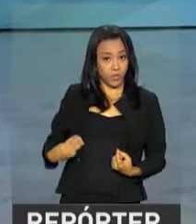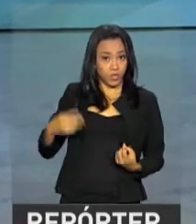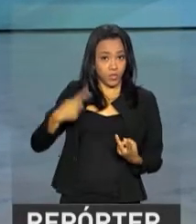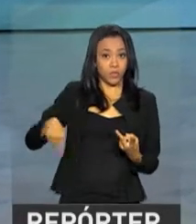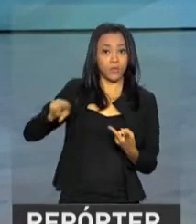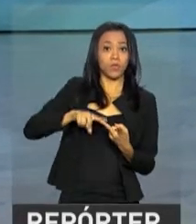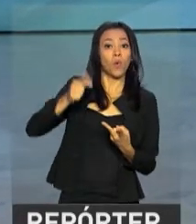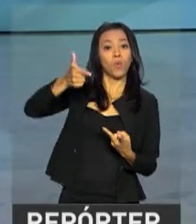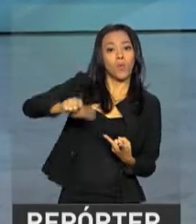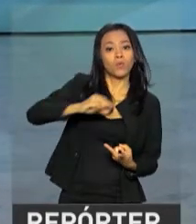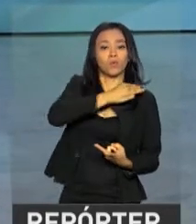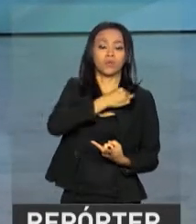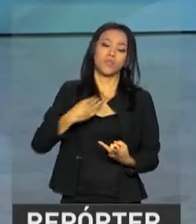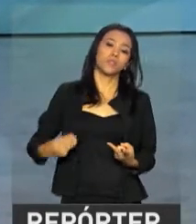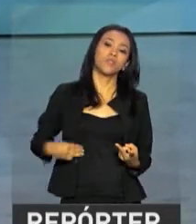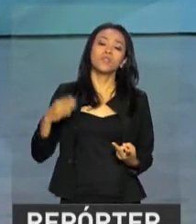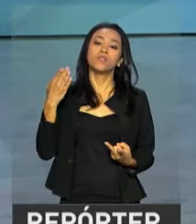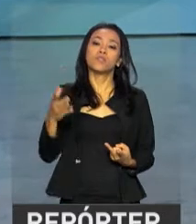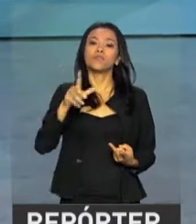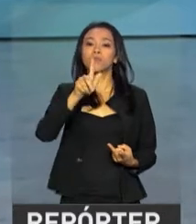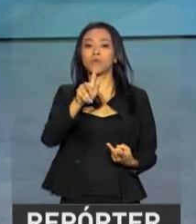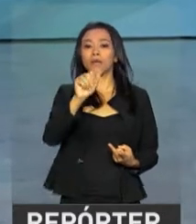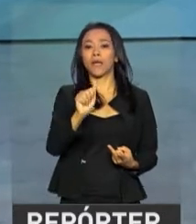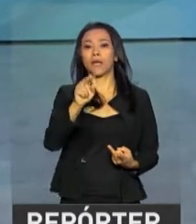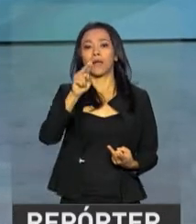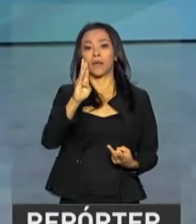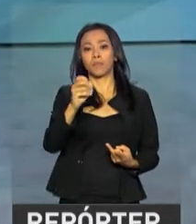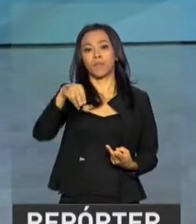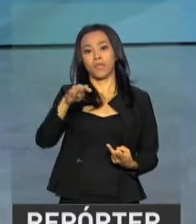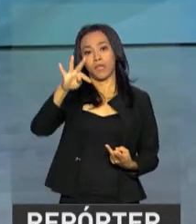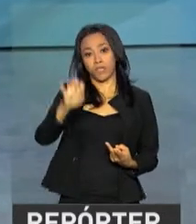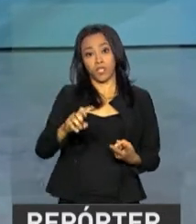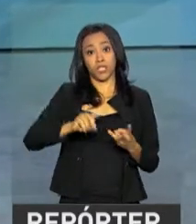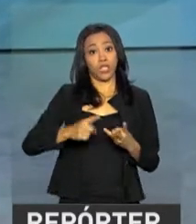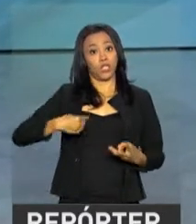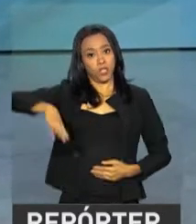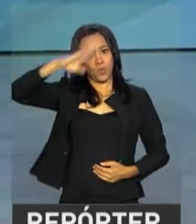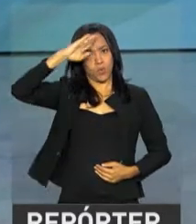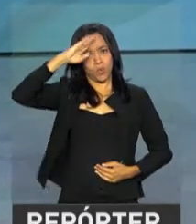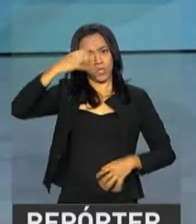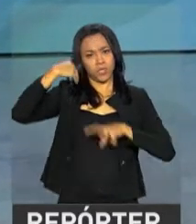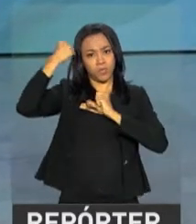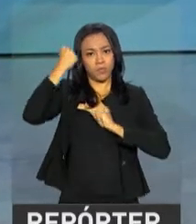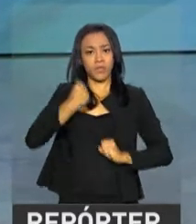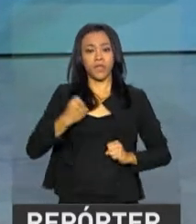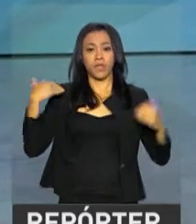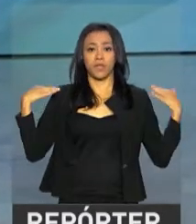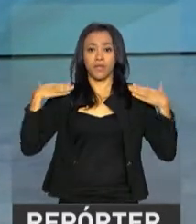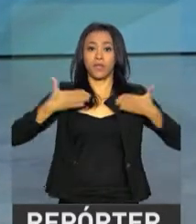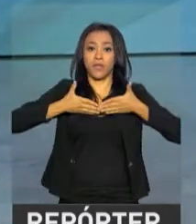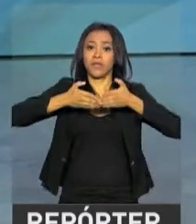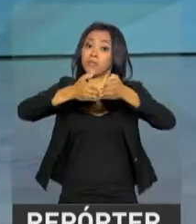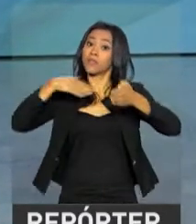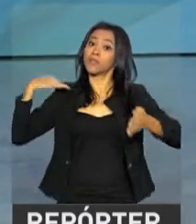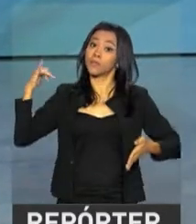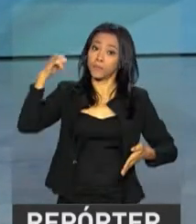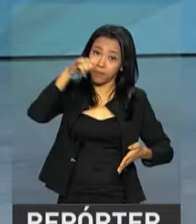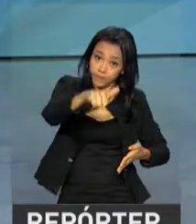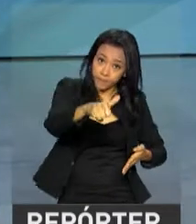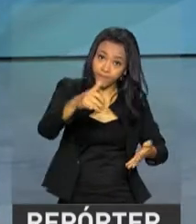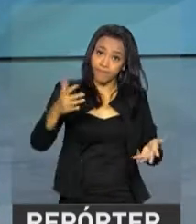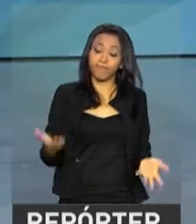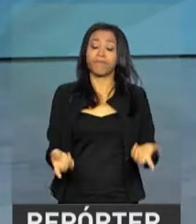do Gabinete de Segurança Institucional, Sérgio Etchegóyen, e com os comandantes da Marinha, do Exército e da Aeronáutica aqui no Palácio do Planalto.